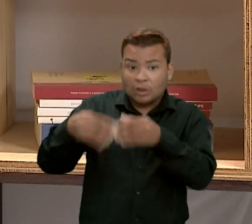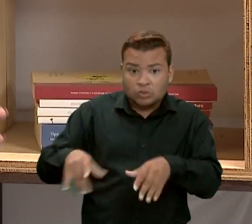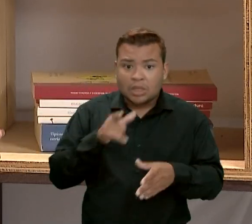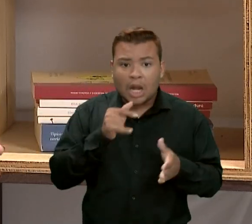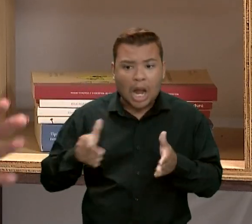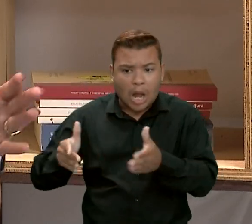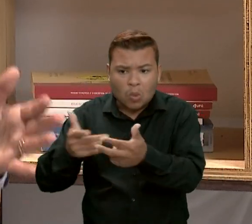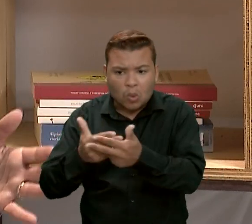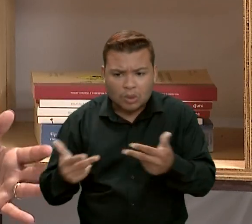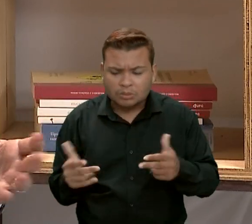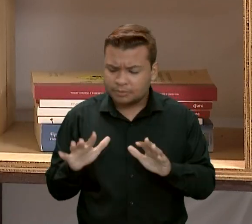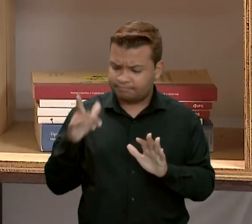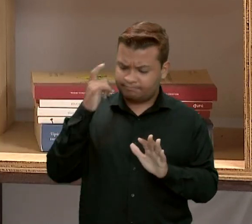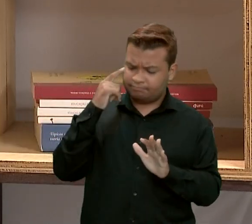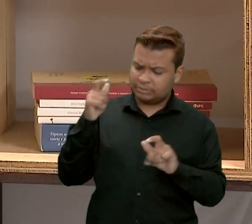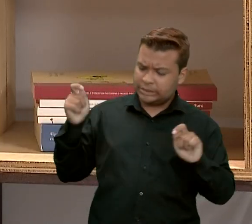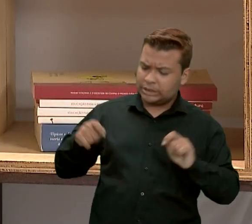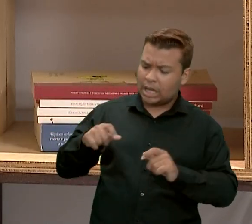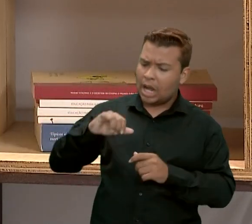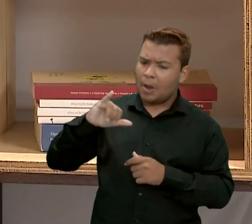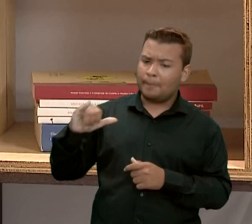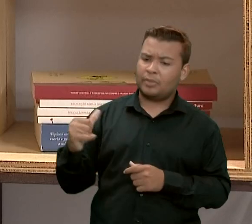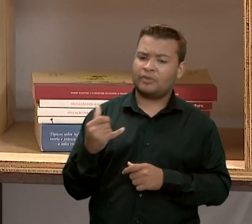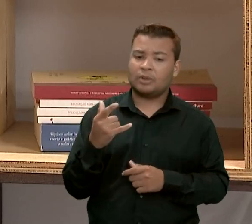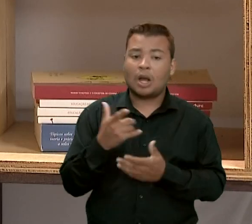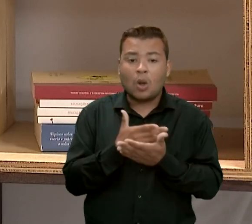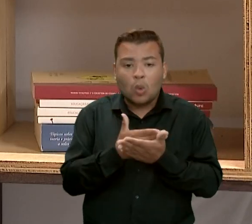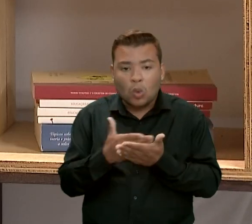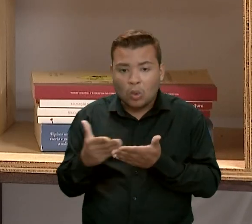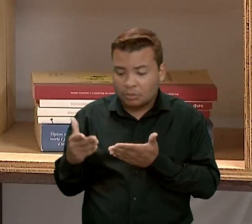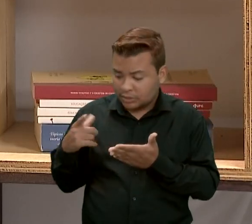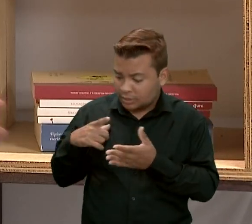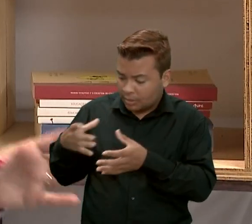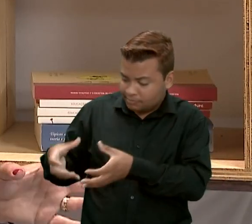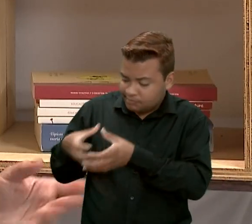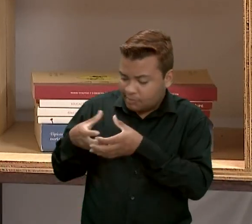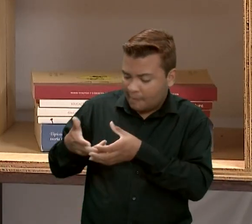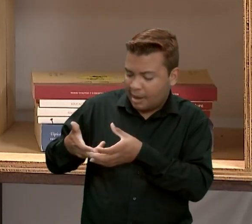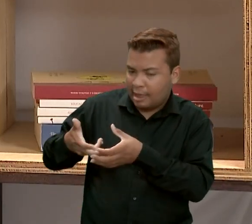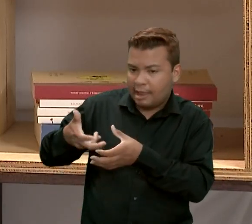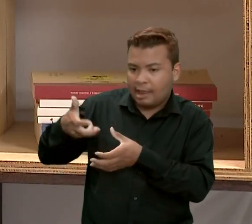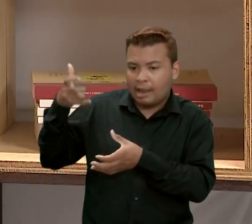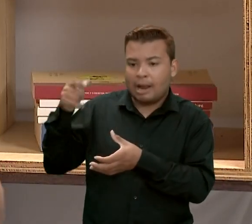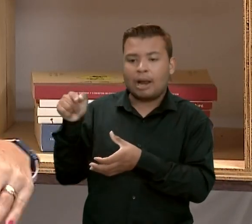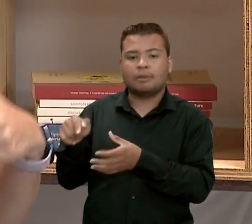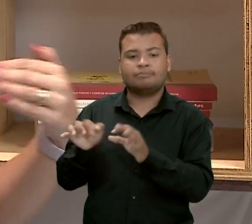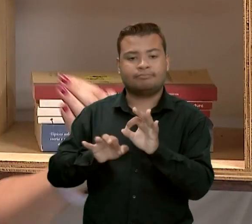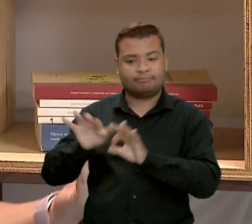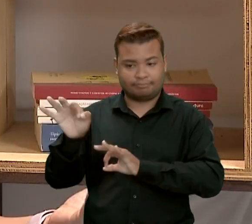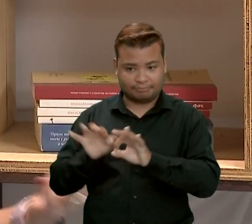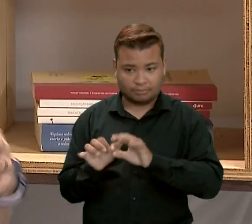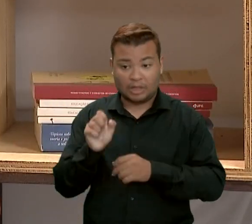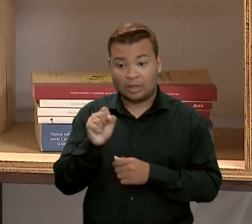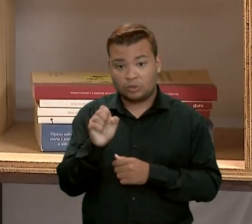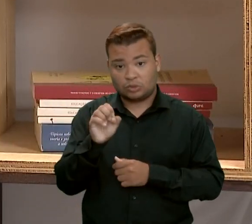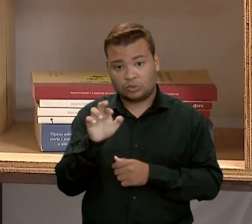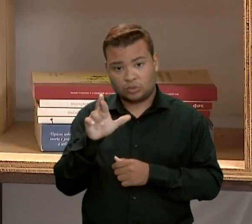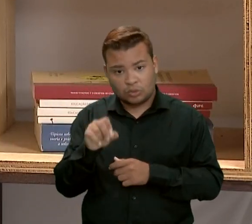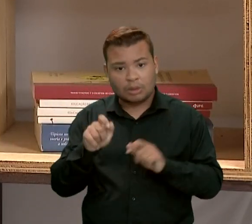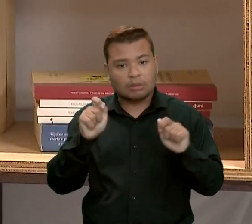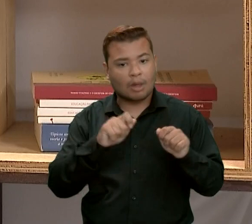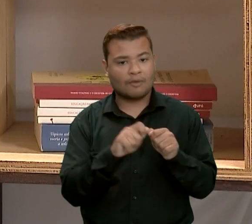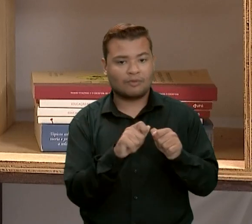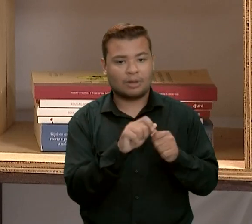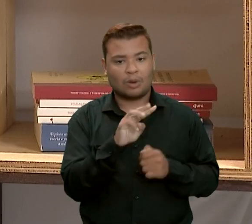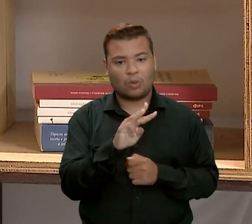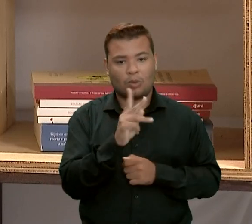mais. Não, vamos aproveitar. E aí começou-se então essa extração e o soro, a gente consegue trabalhar o whey